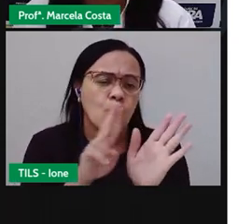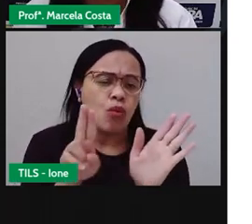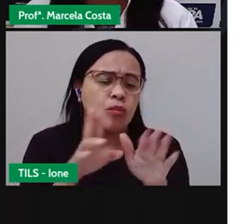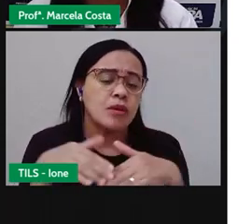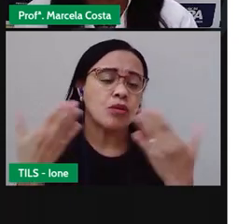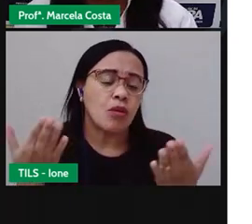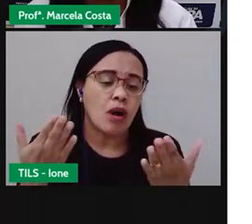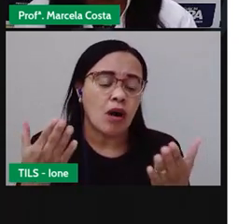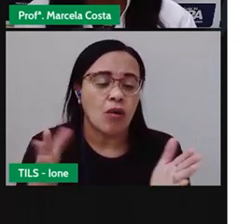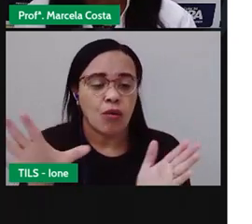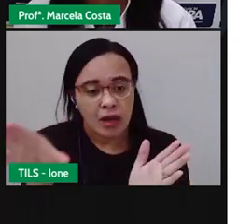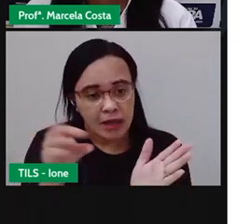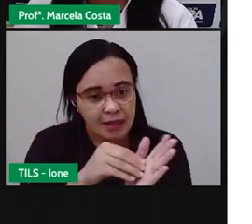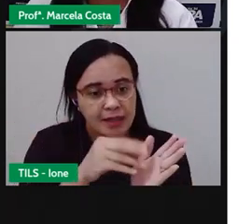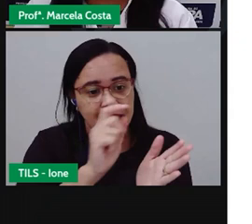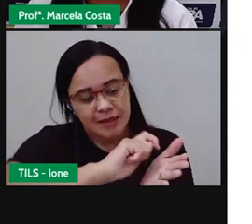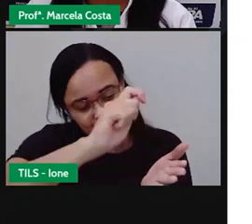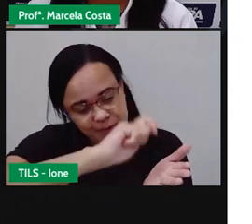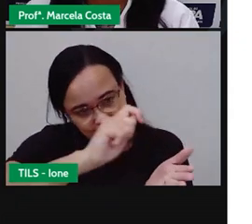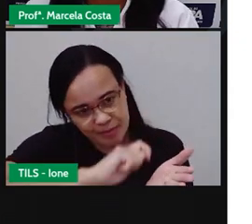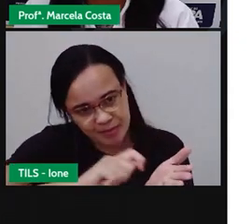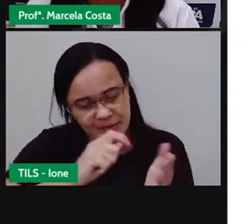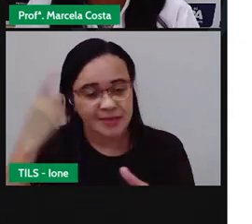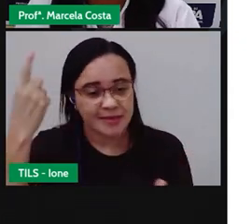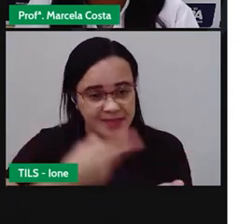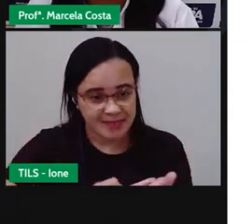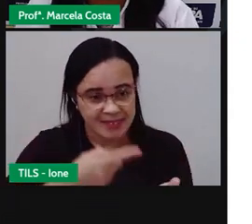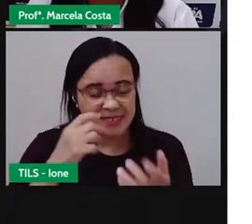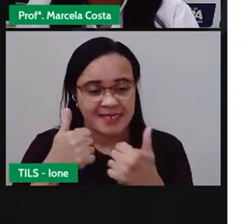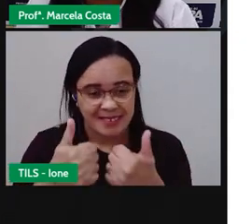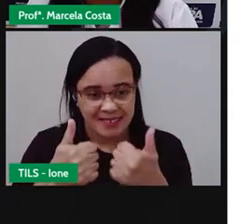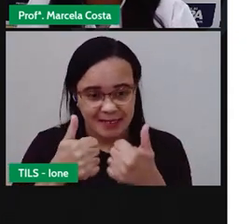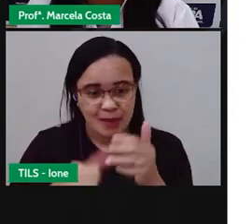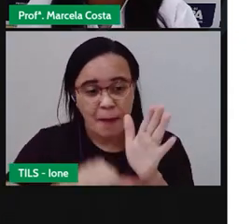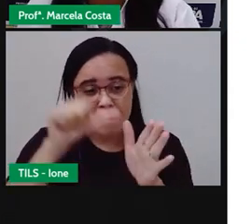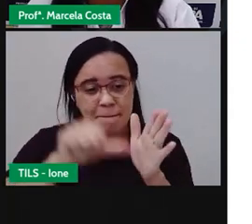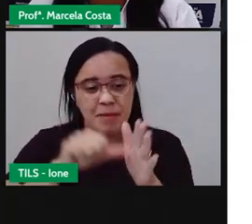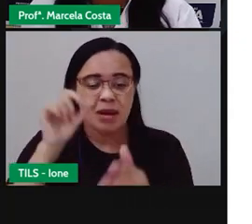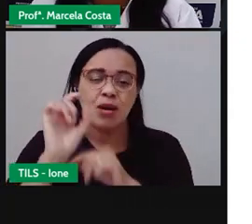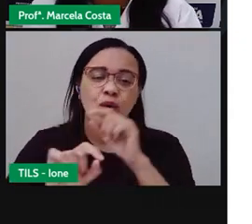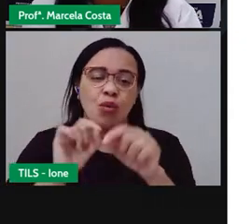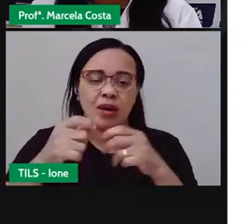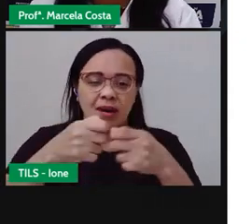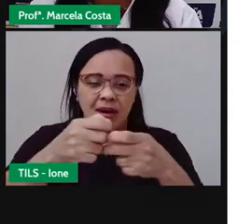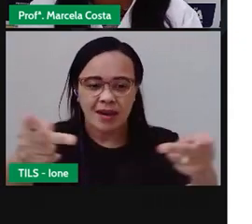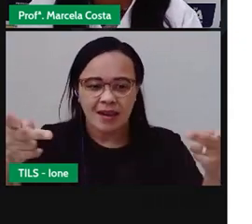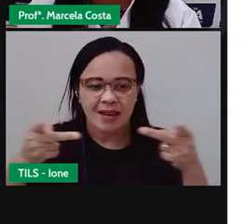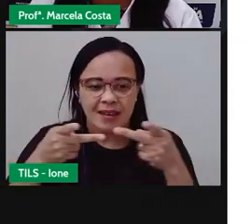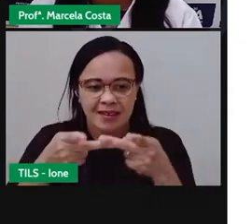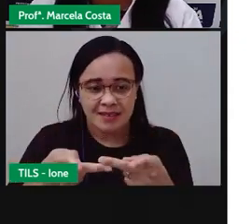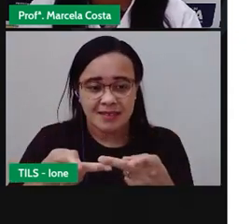escreve ó é só quem tá A primeira imagem está representando